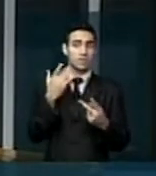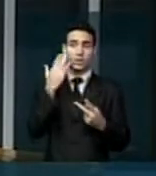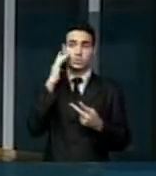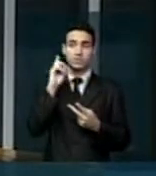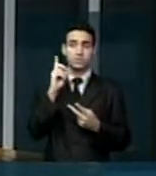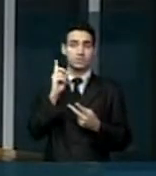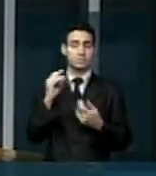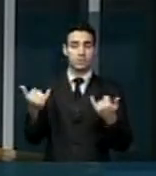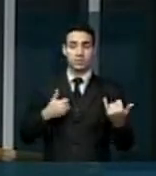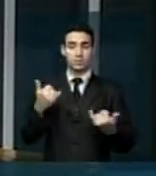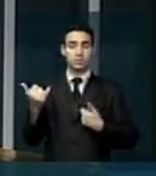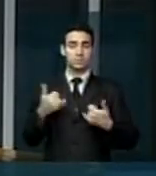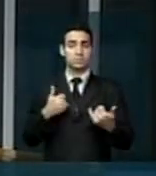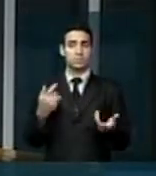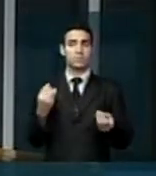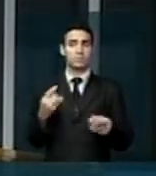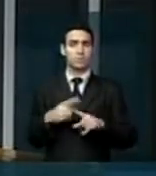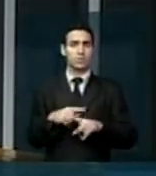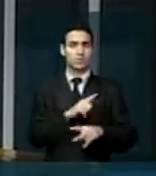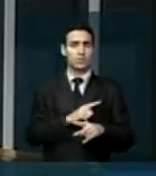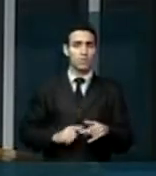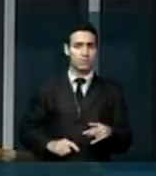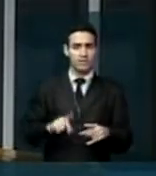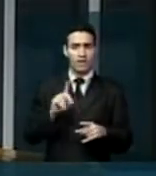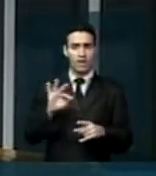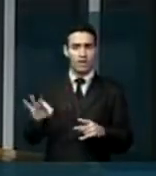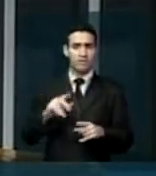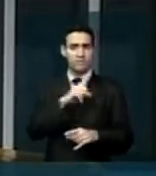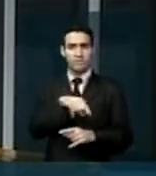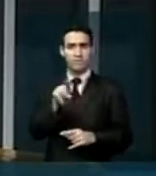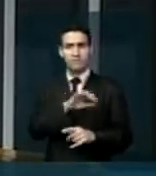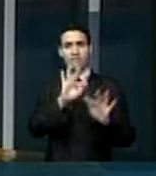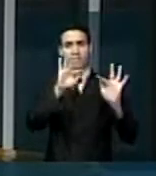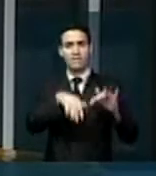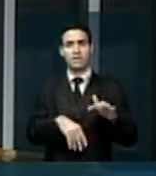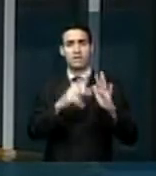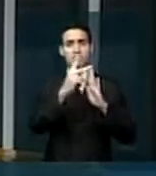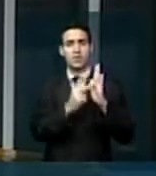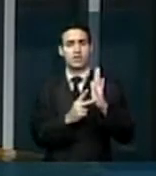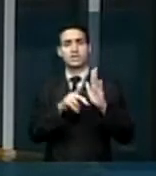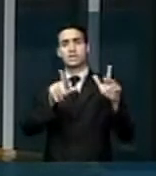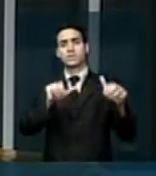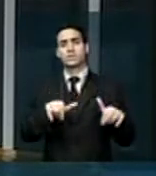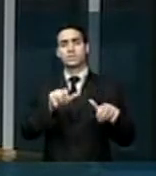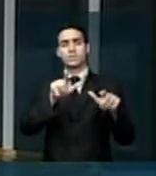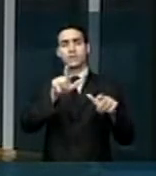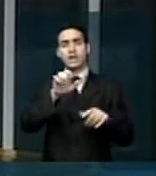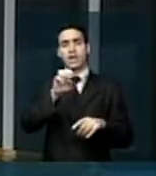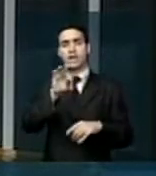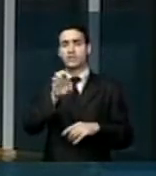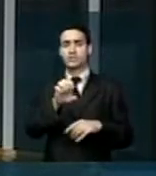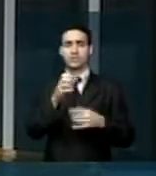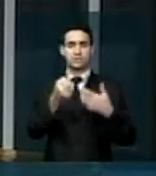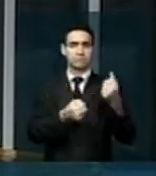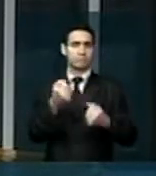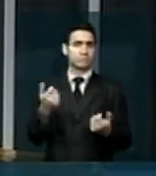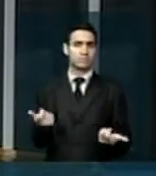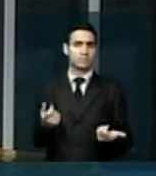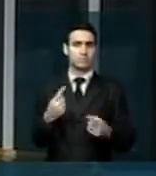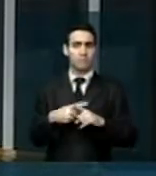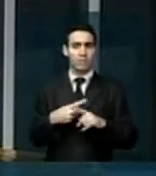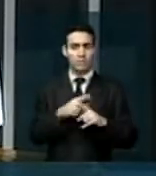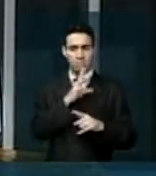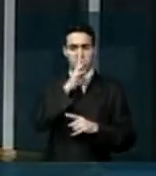assustados com essa atitude do governo do Distrito Federal, que, de uma forma abrupta,